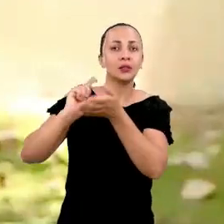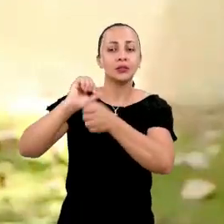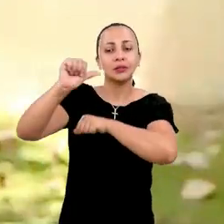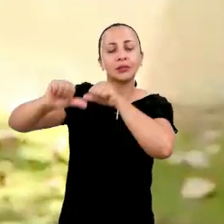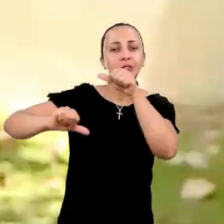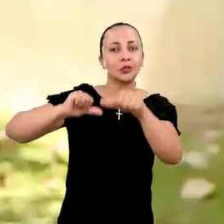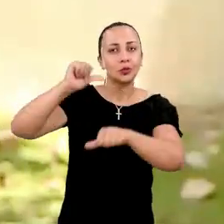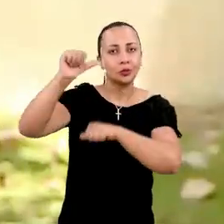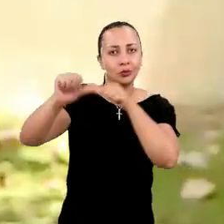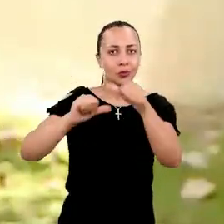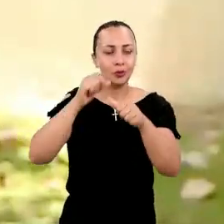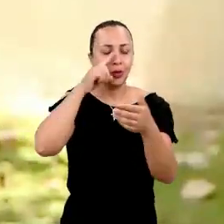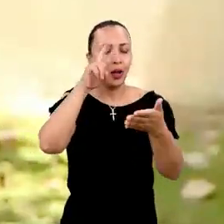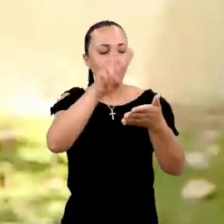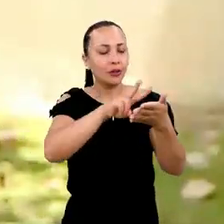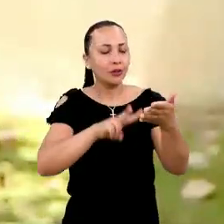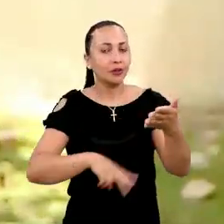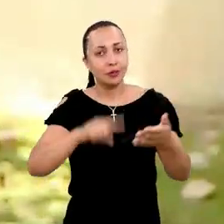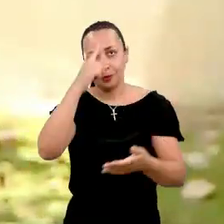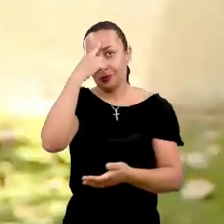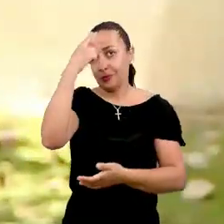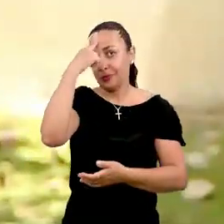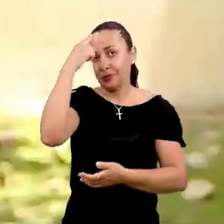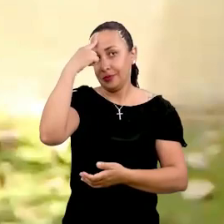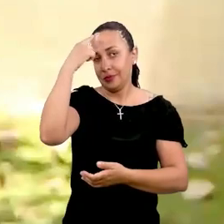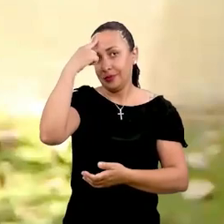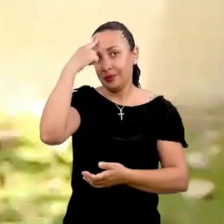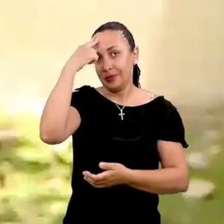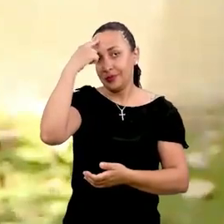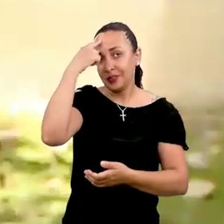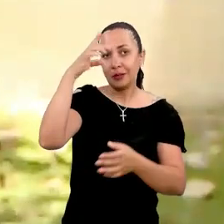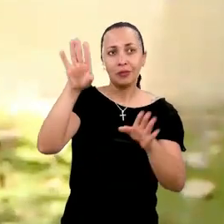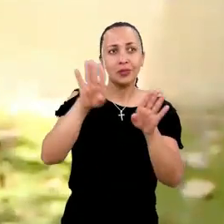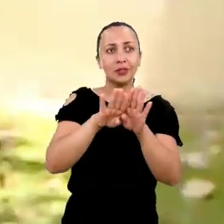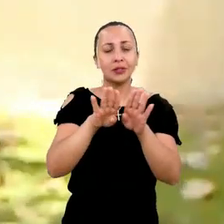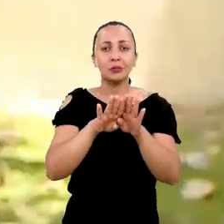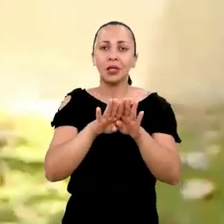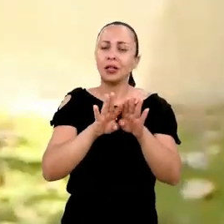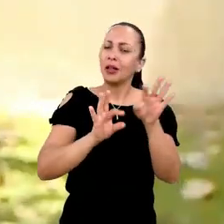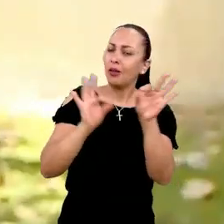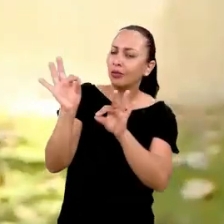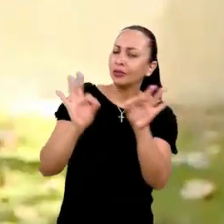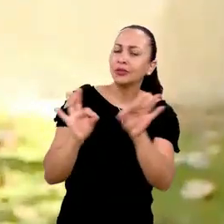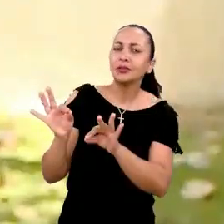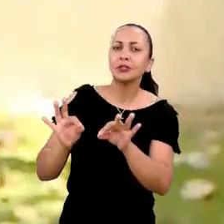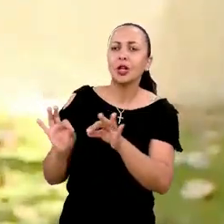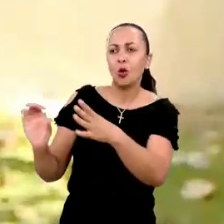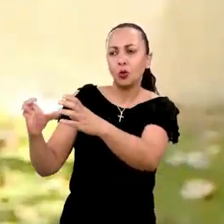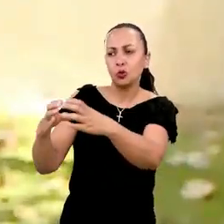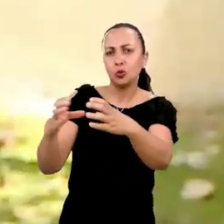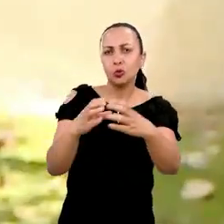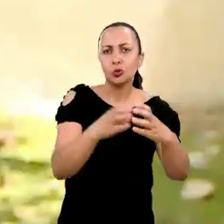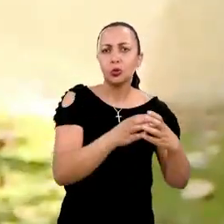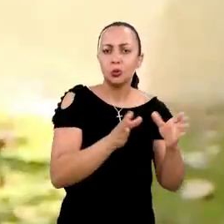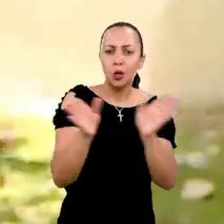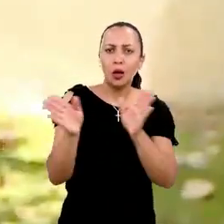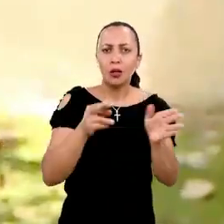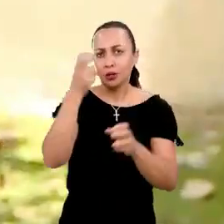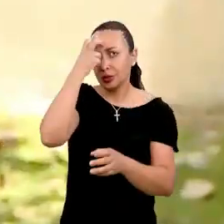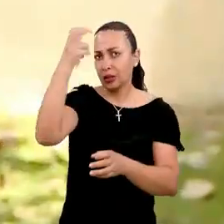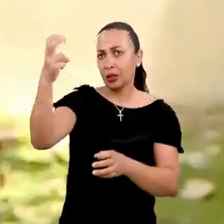procurar desenvolver, né, a análise do pensamento, né, e da formulação de redes